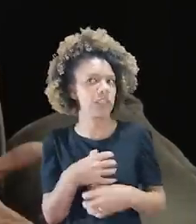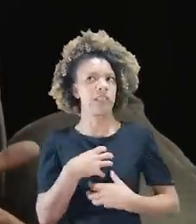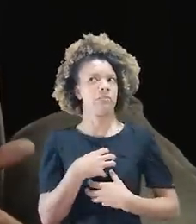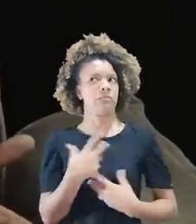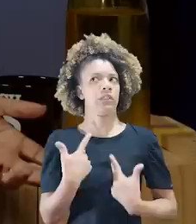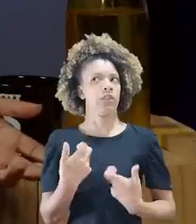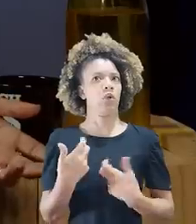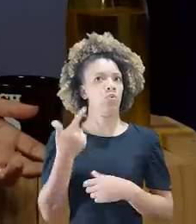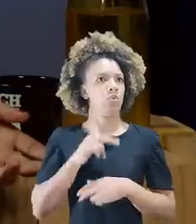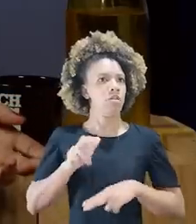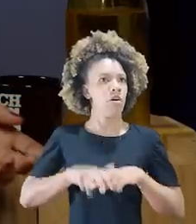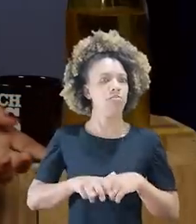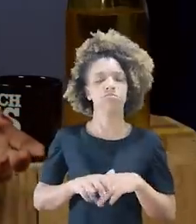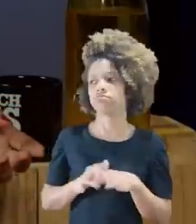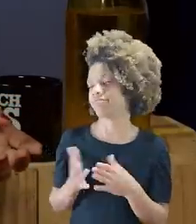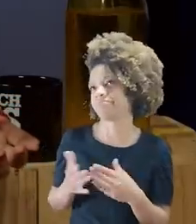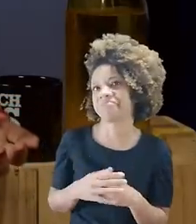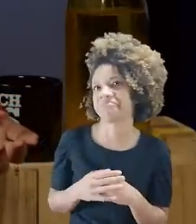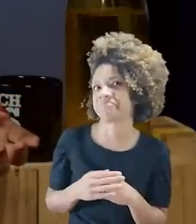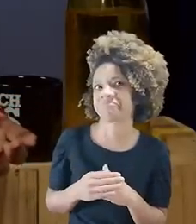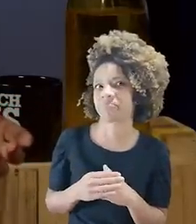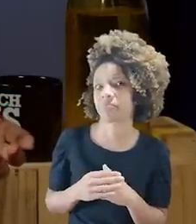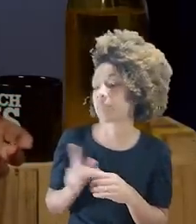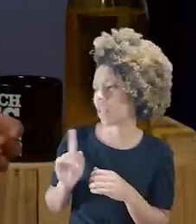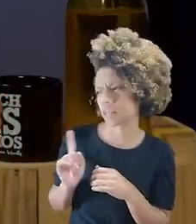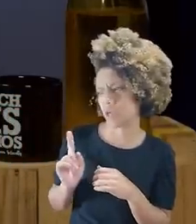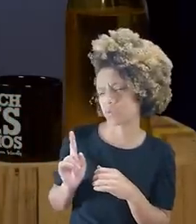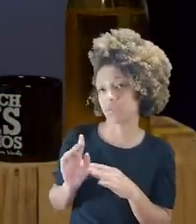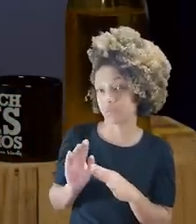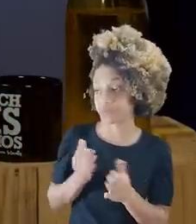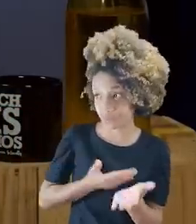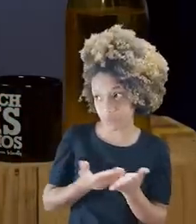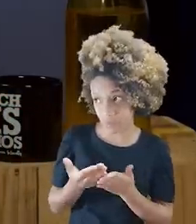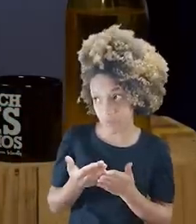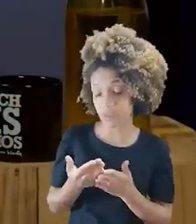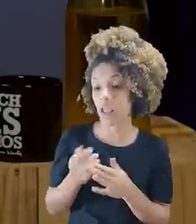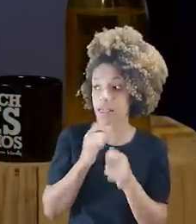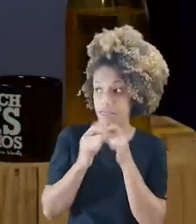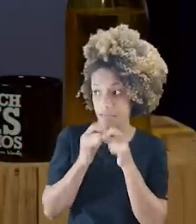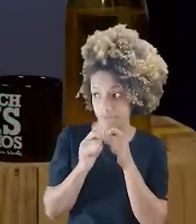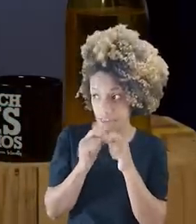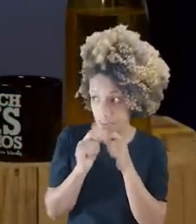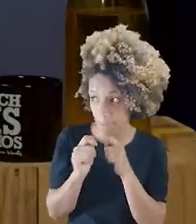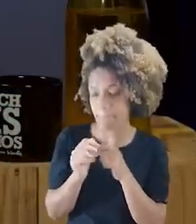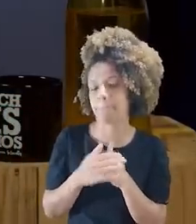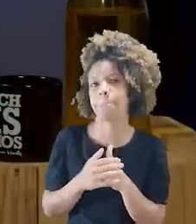cara não consigo sentar é quando Ah não isso foi assim quando eu comecei a dar